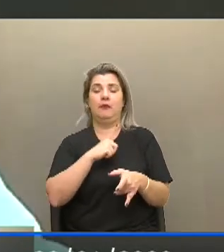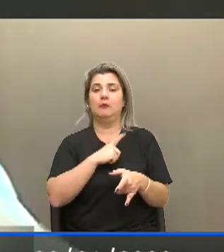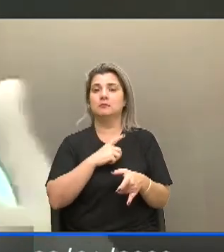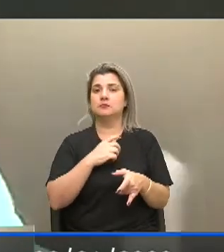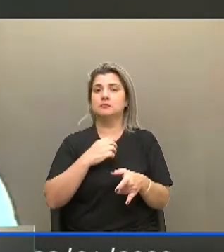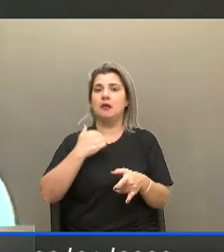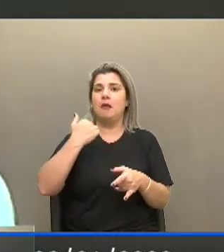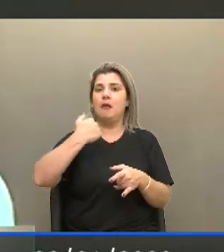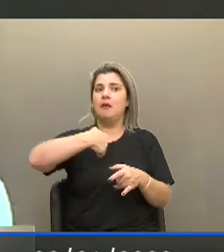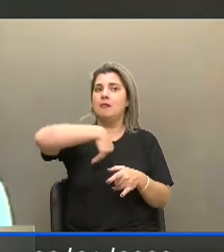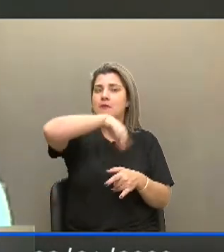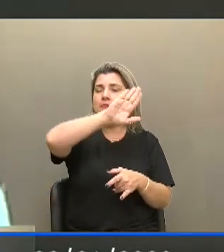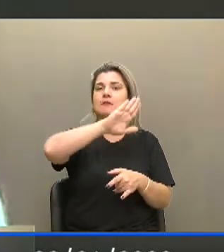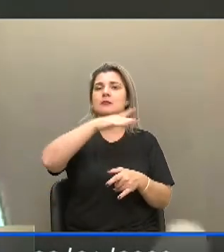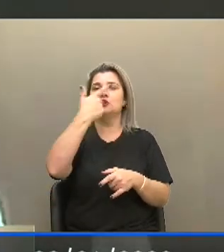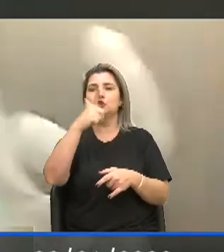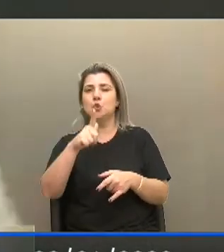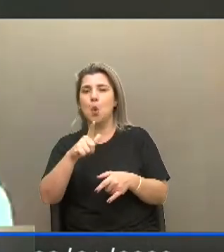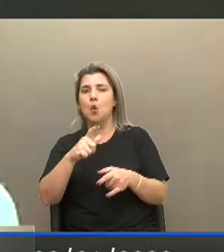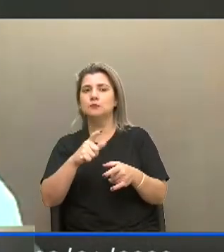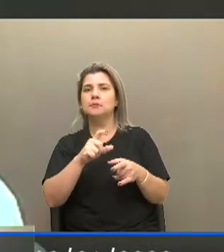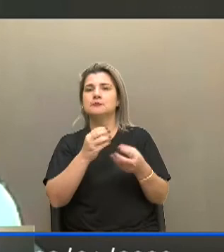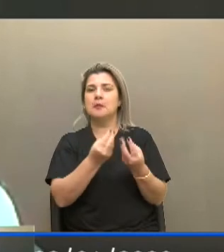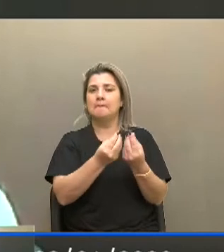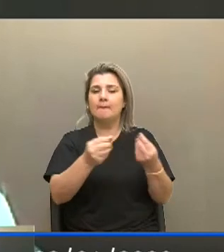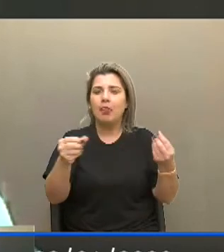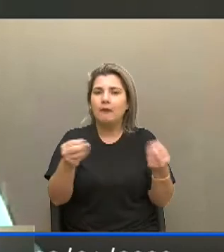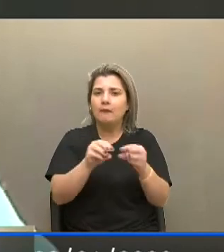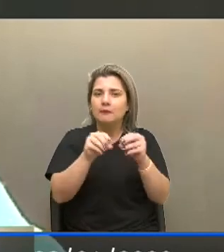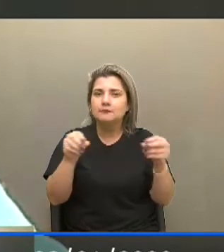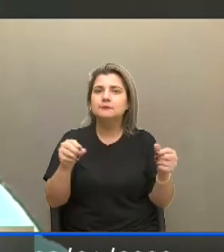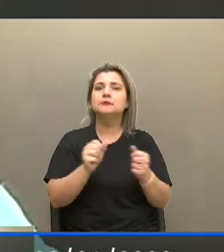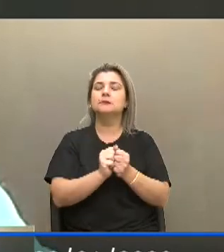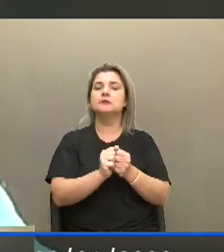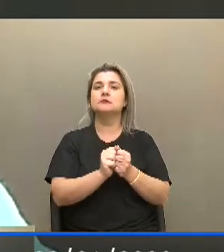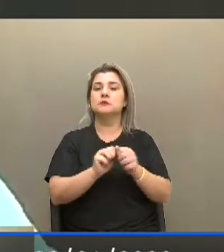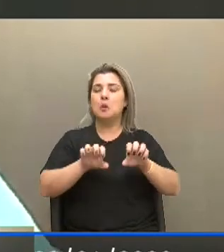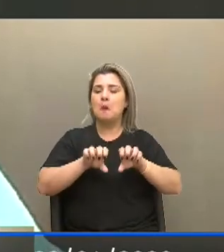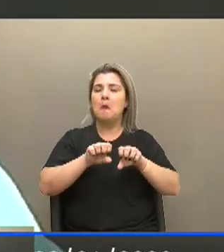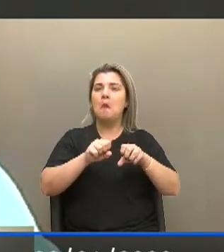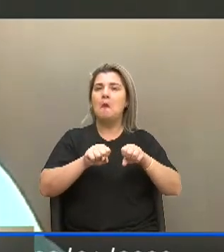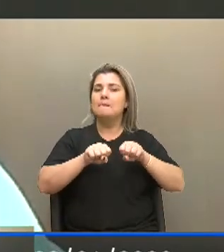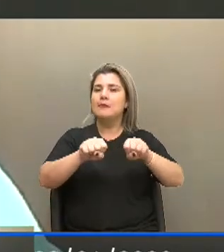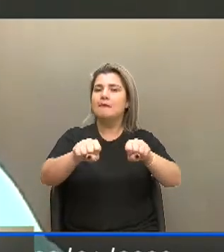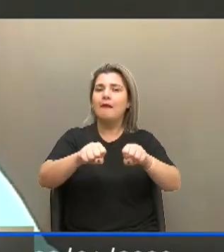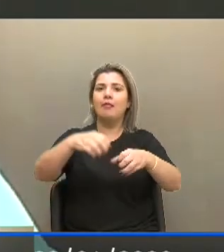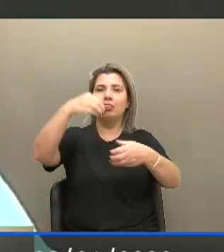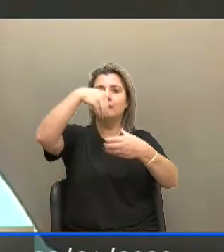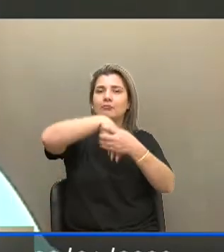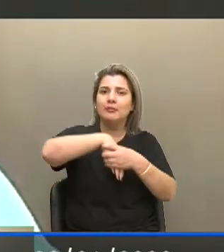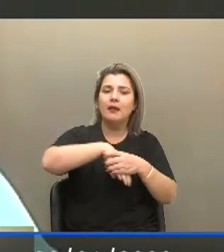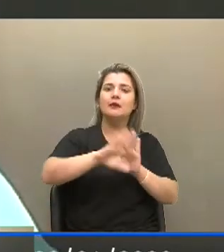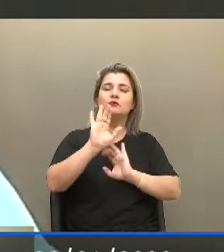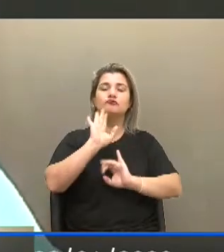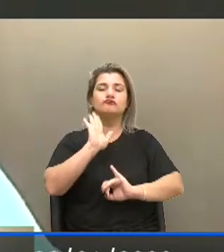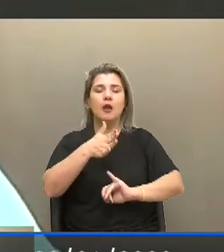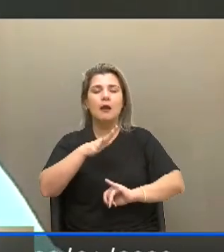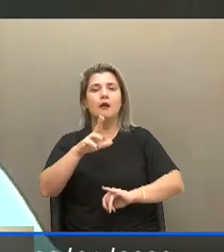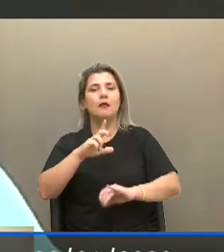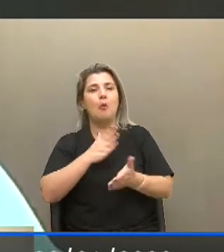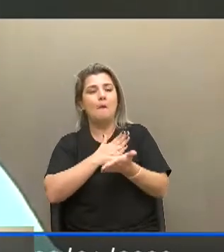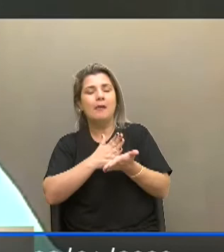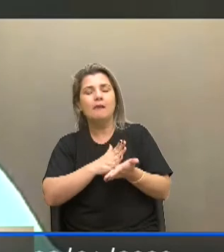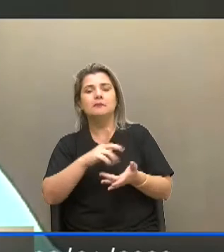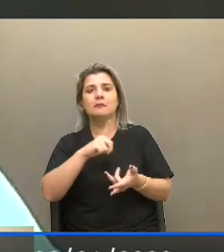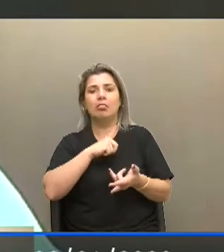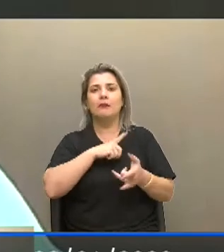exportação está andando bem, o mercado interno já começa a ter problemas de aquisição de produtos, porque o poder aquisitivo diminuiu,